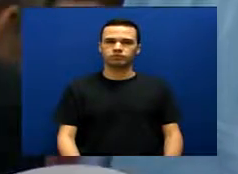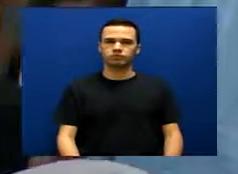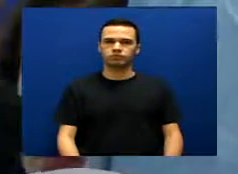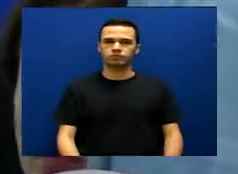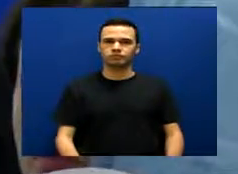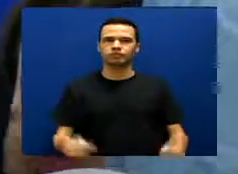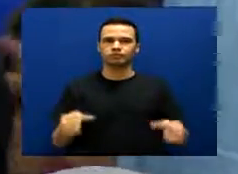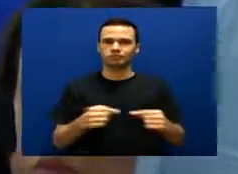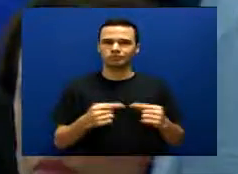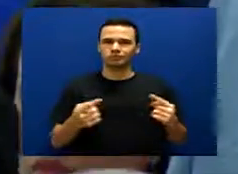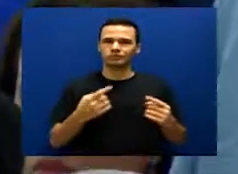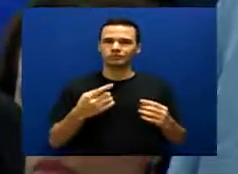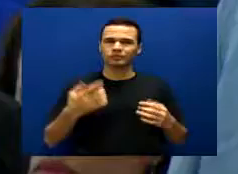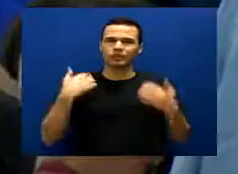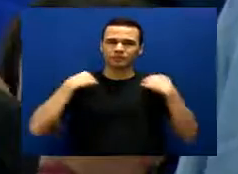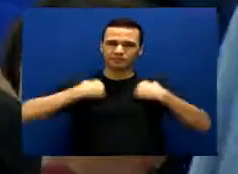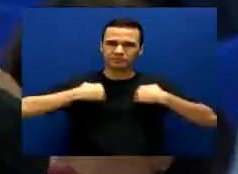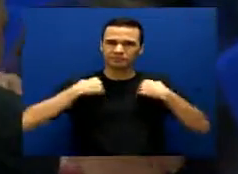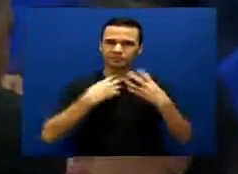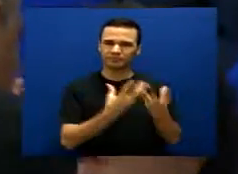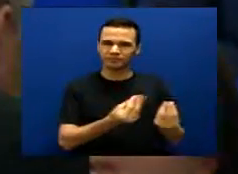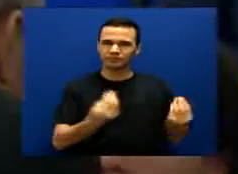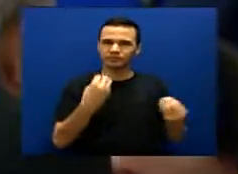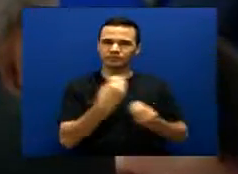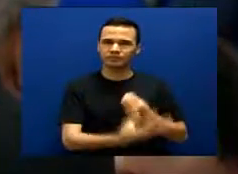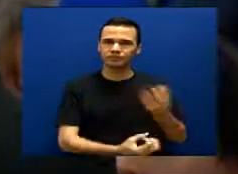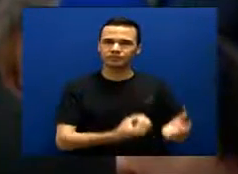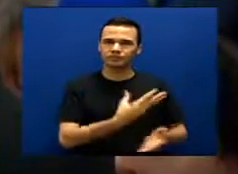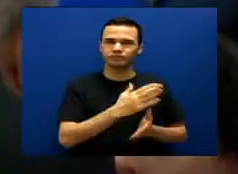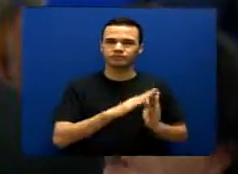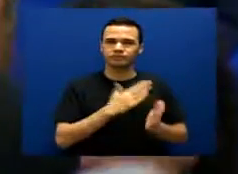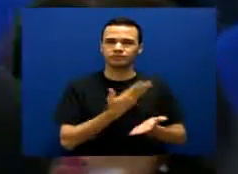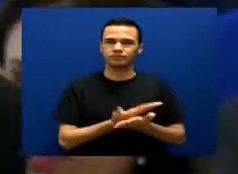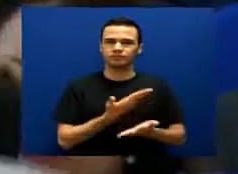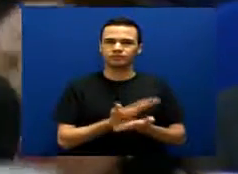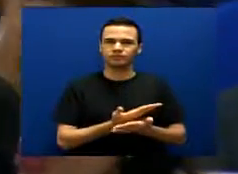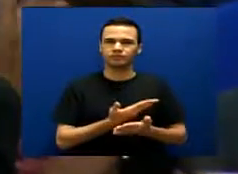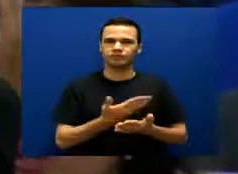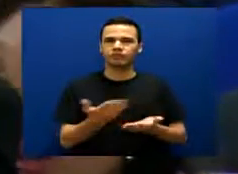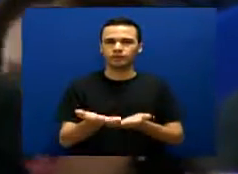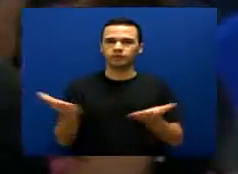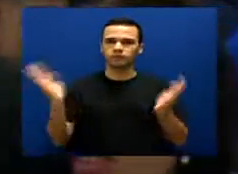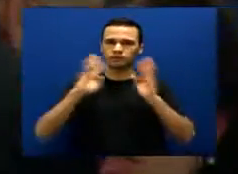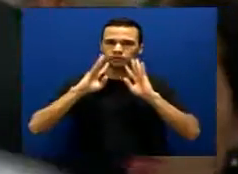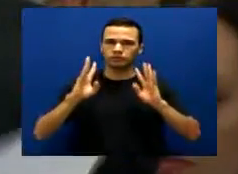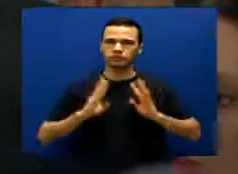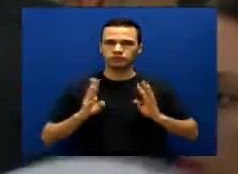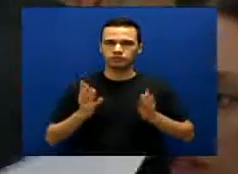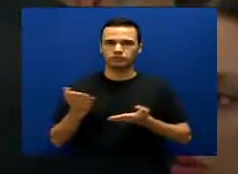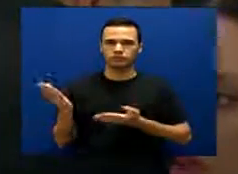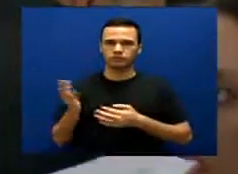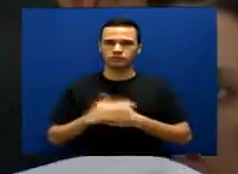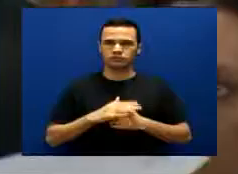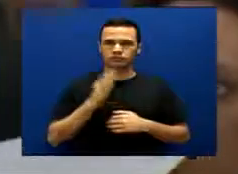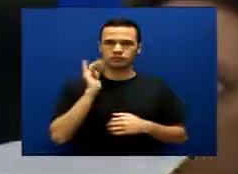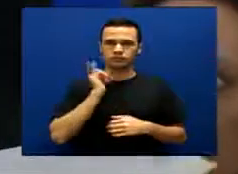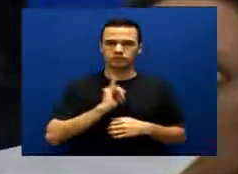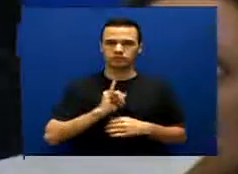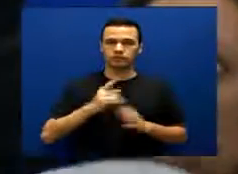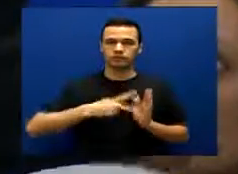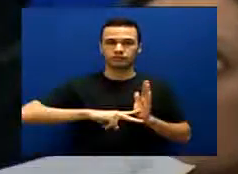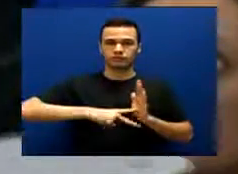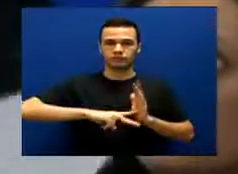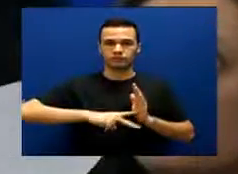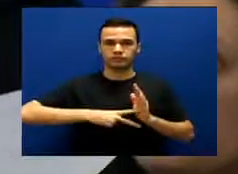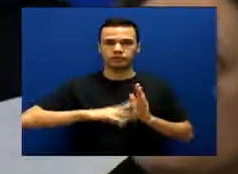do kit escolar, que tenha o vereador Apolo, vereador Luiz Santos Martinez, o sindicato que pediu uma